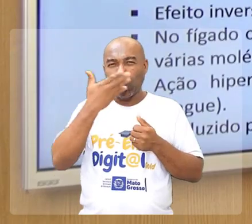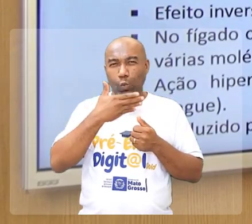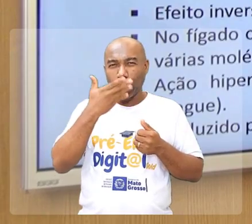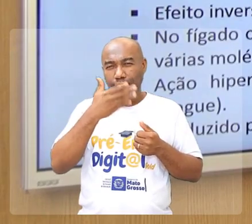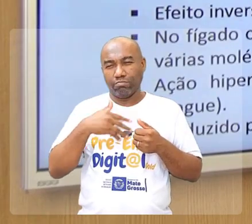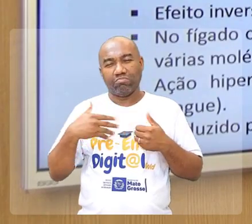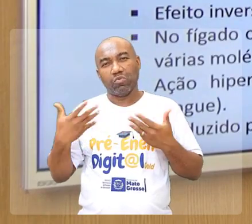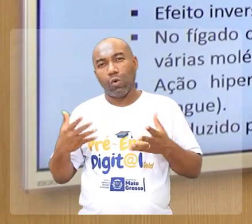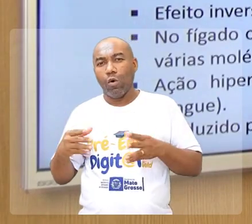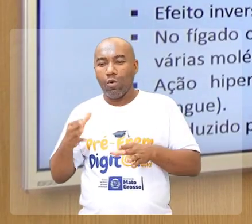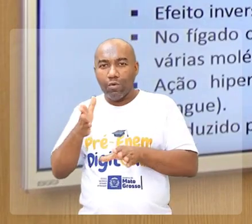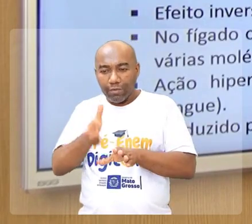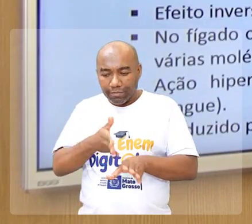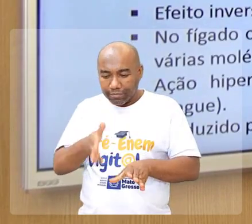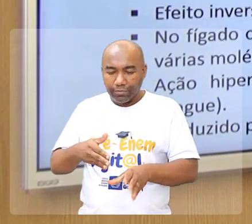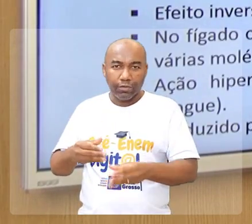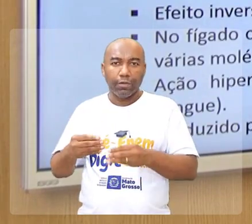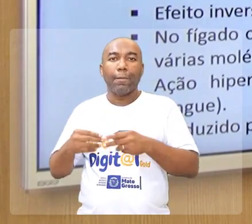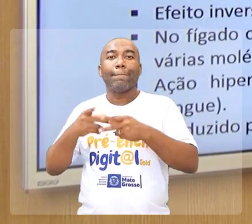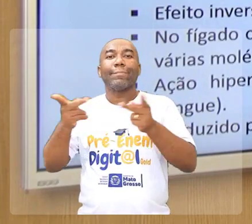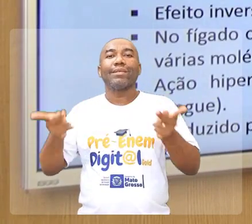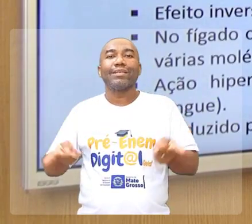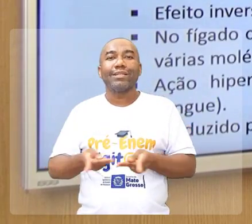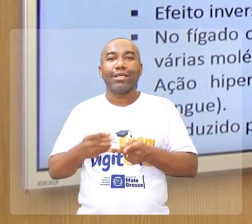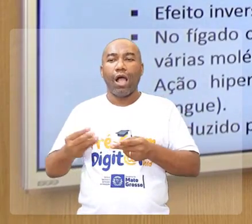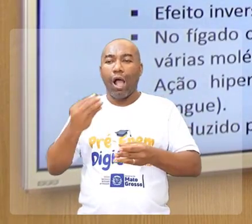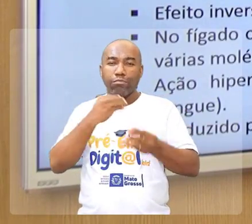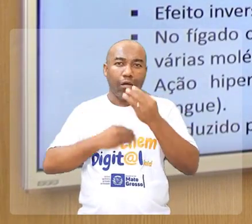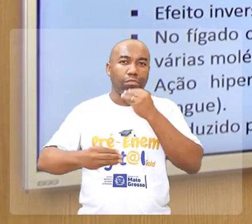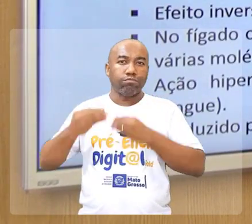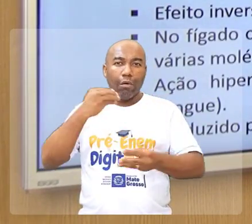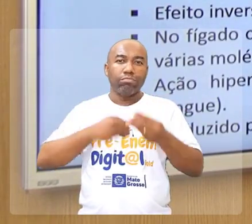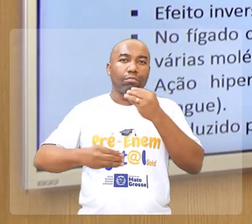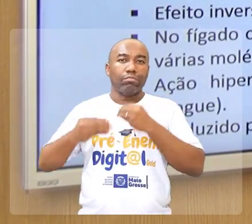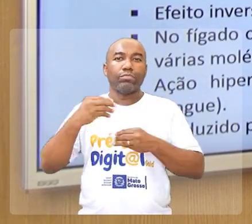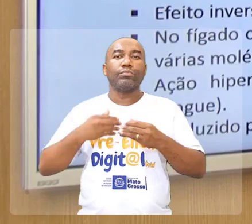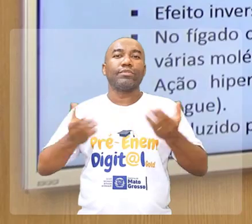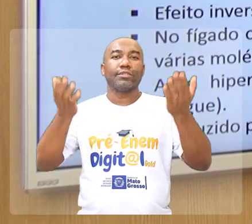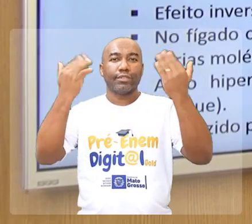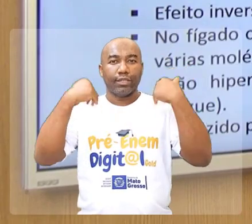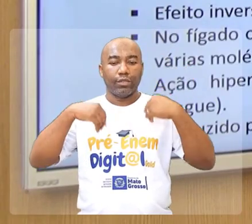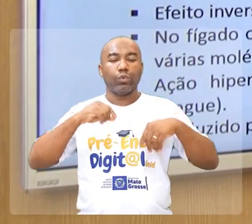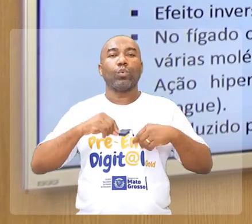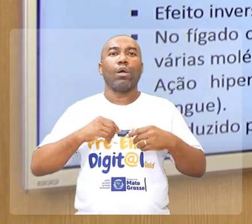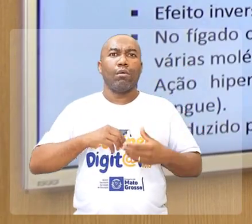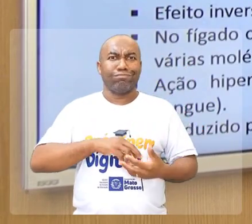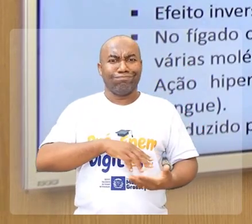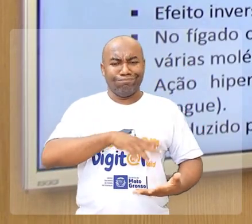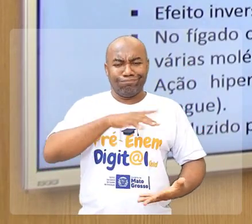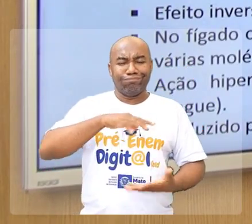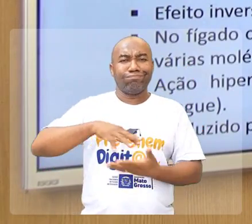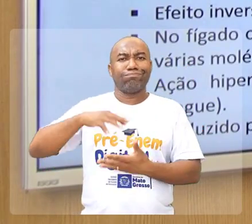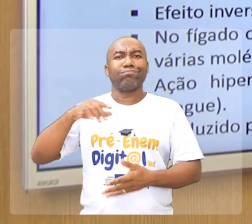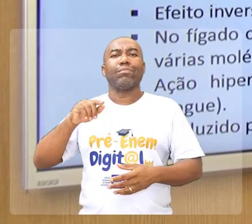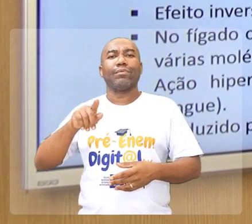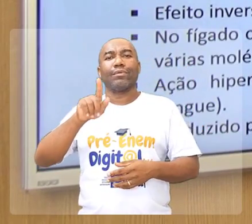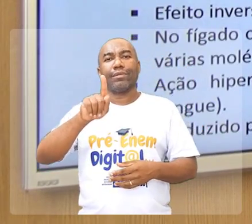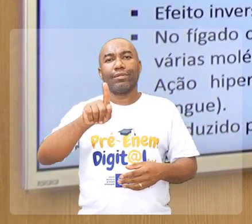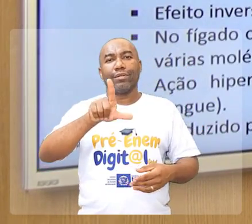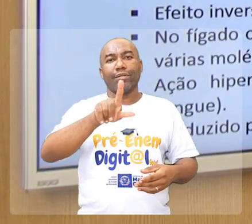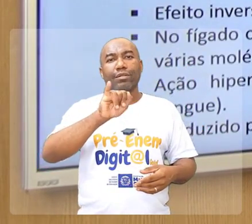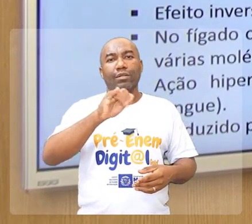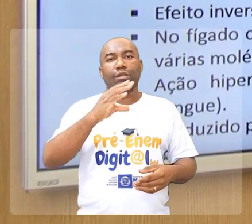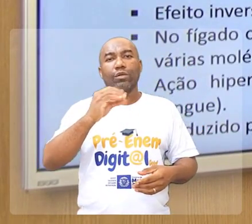comeu várias fatias de pizza. O seu corpo agora está com grande quantidade de